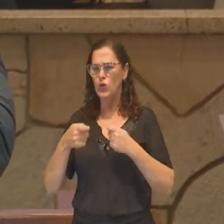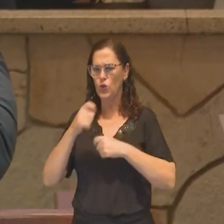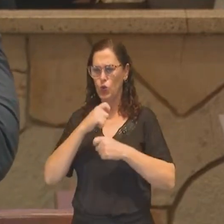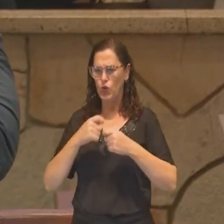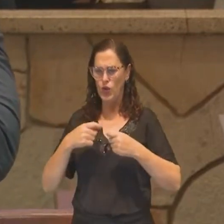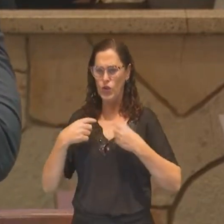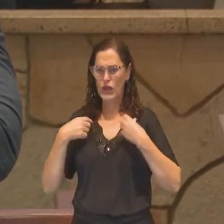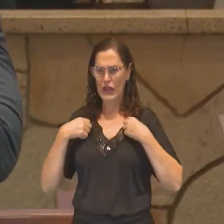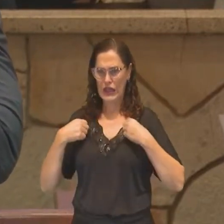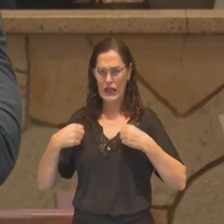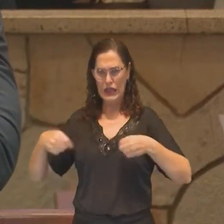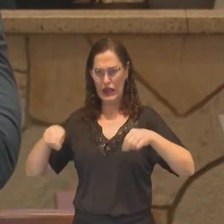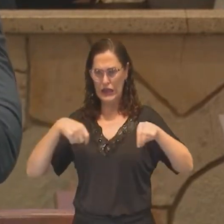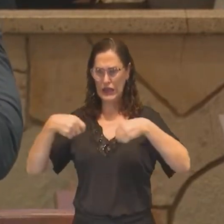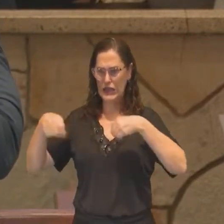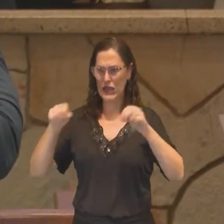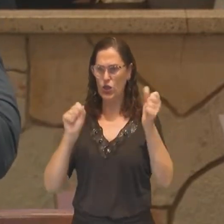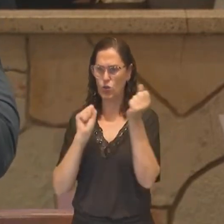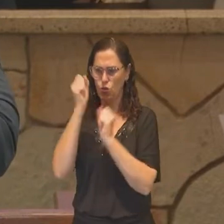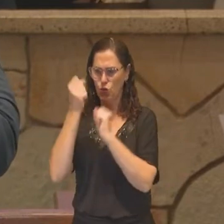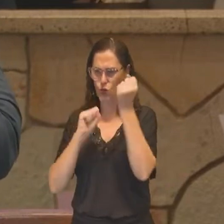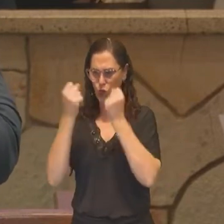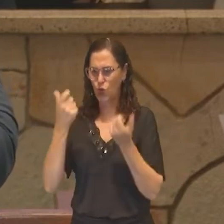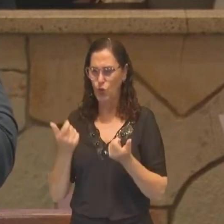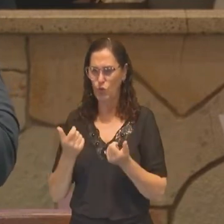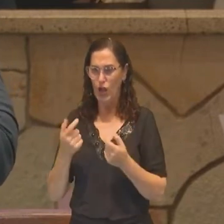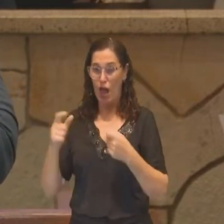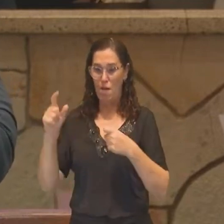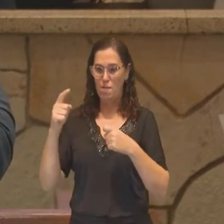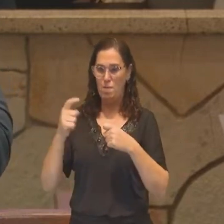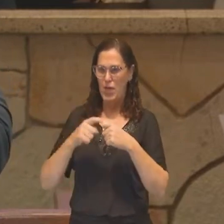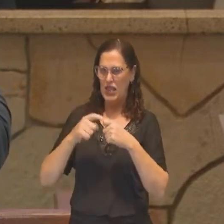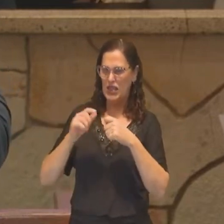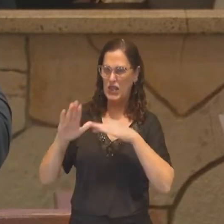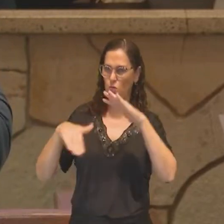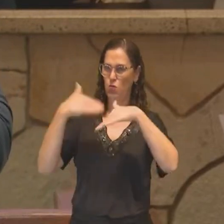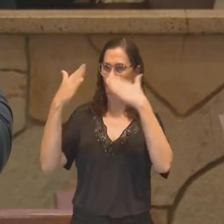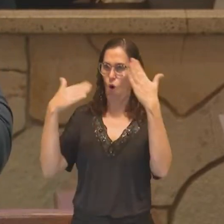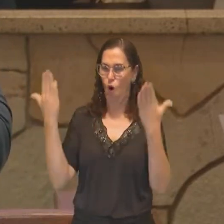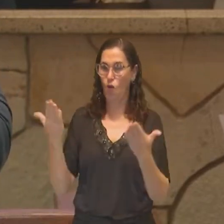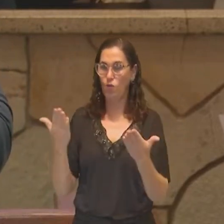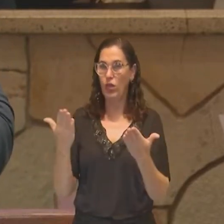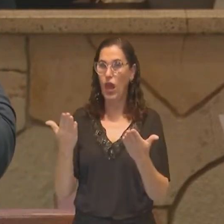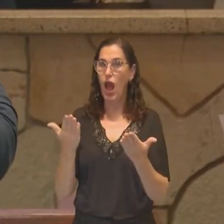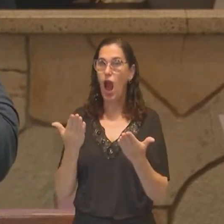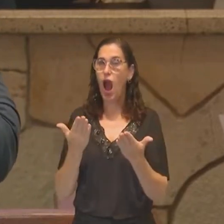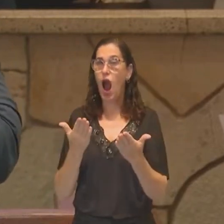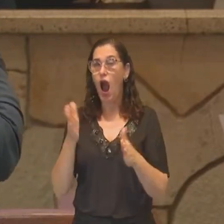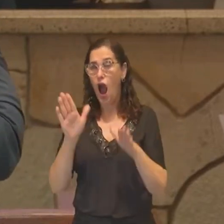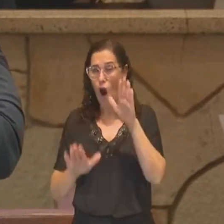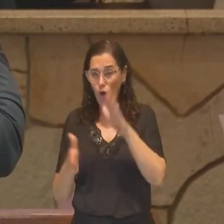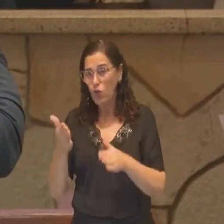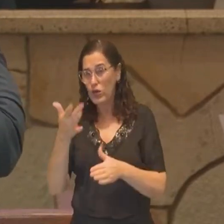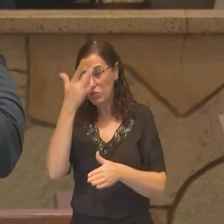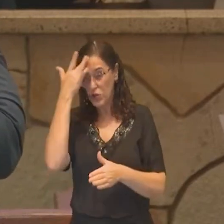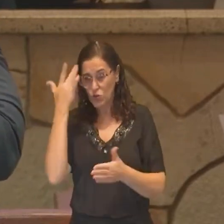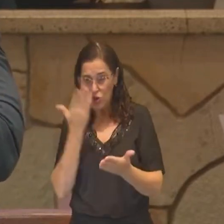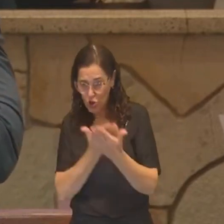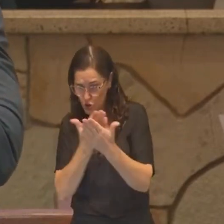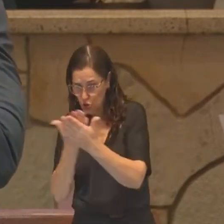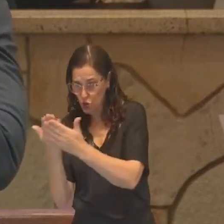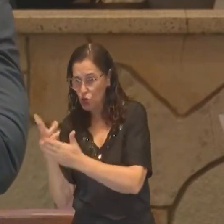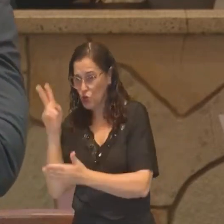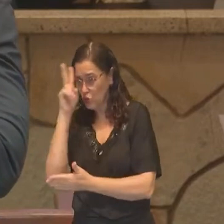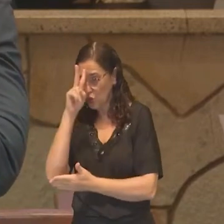têxtil, pelo avanço na medicina. Alguns historiadores mencionam um